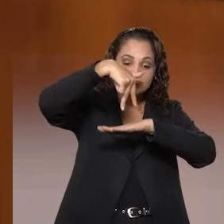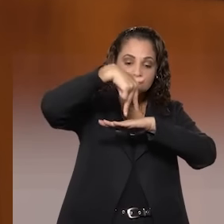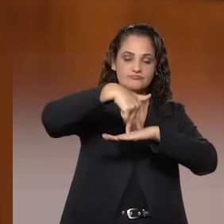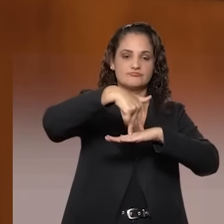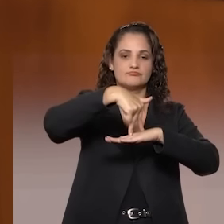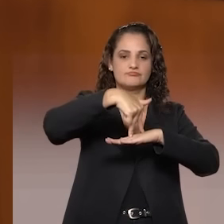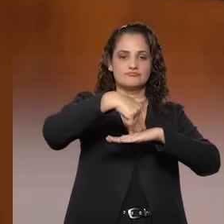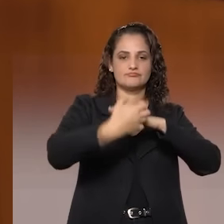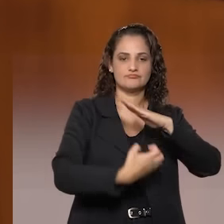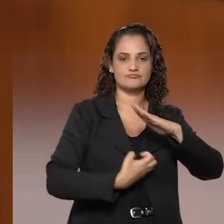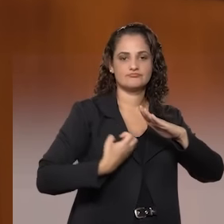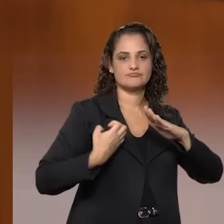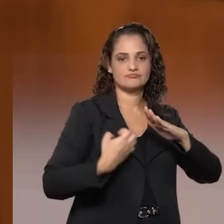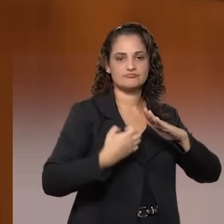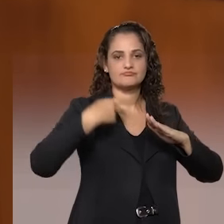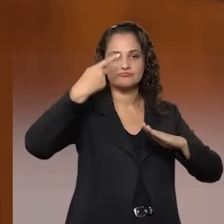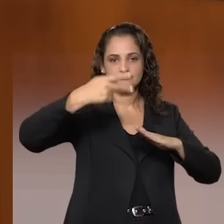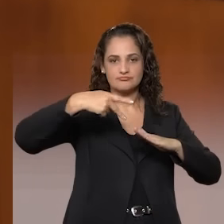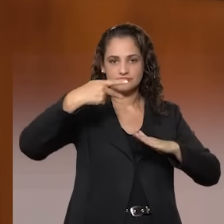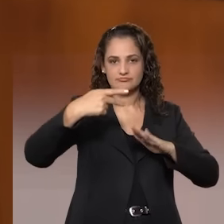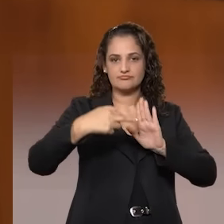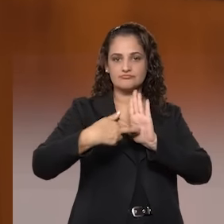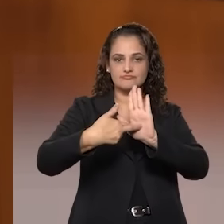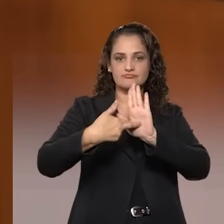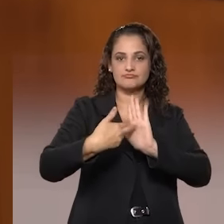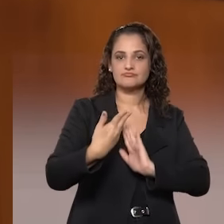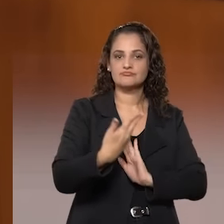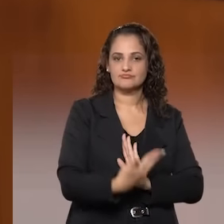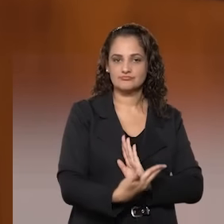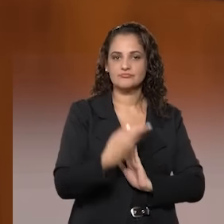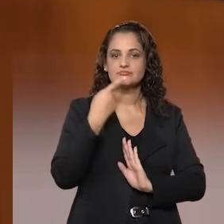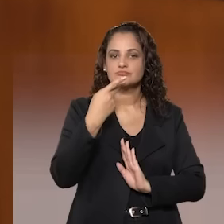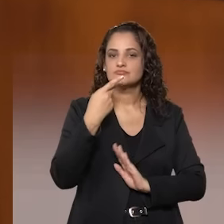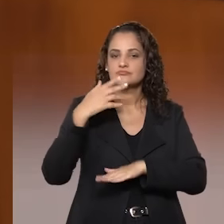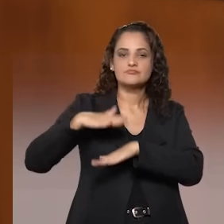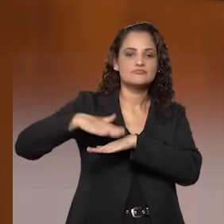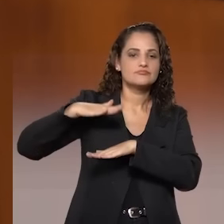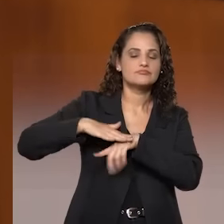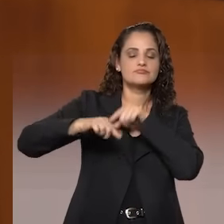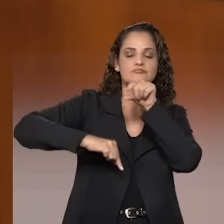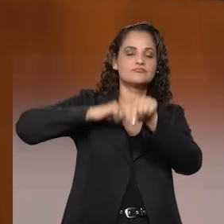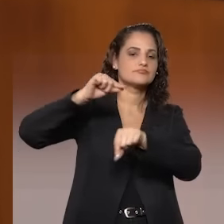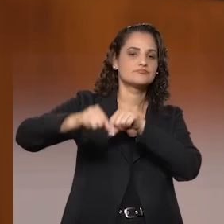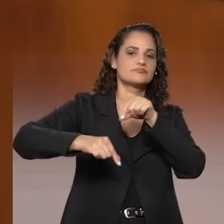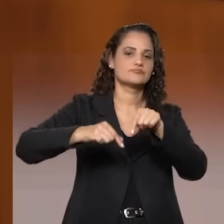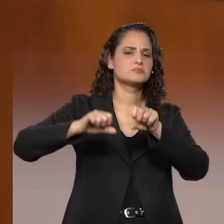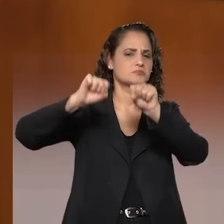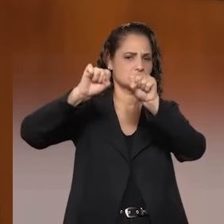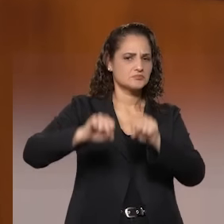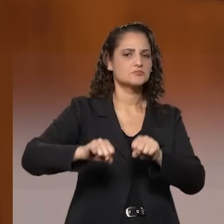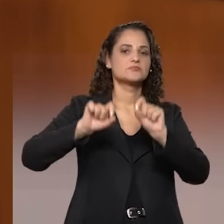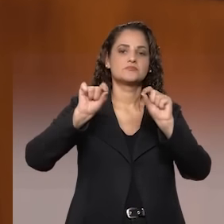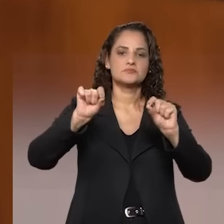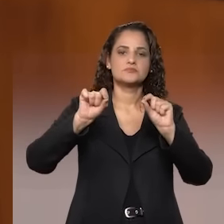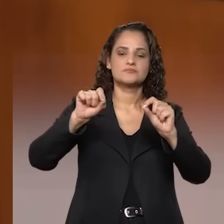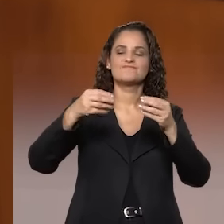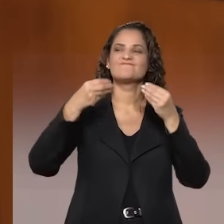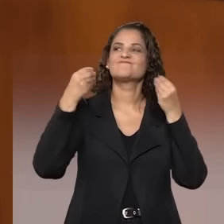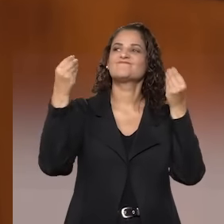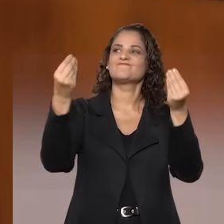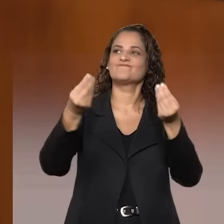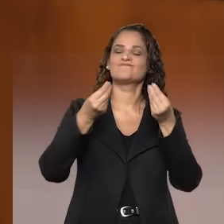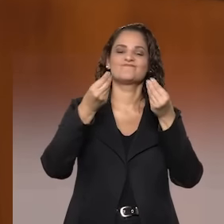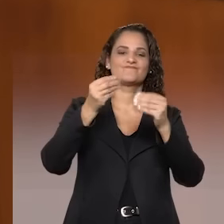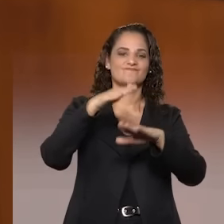que que nós estamos fazendo porque nós podemos eh fazer algo muito interessante em termos de